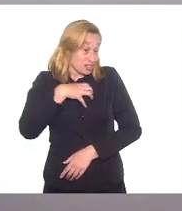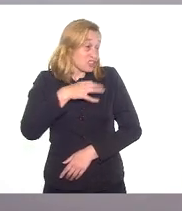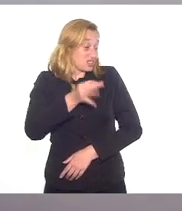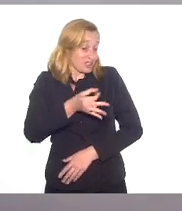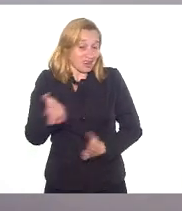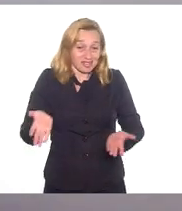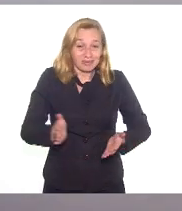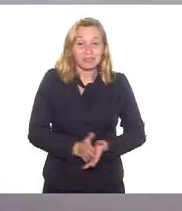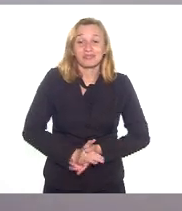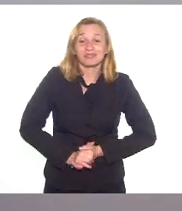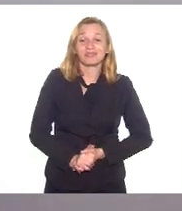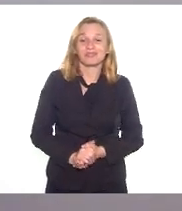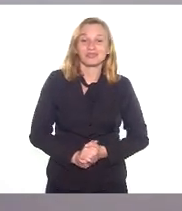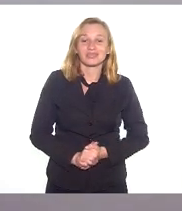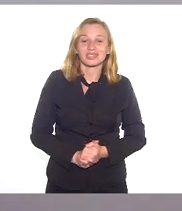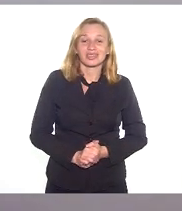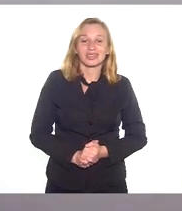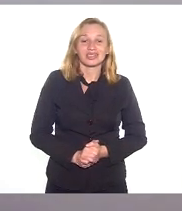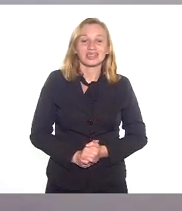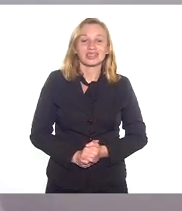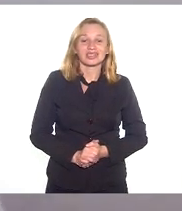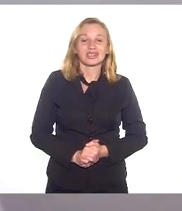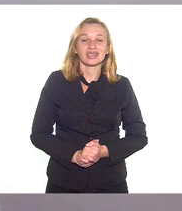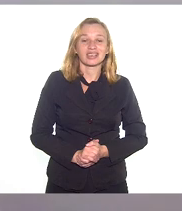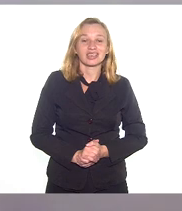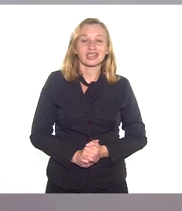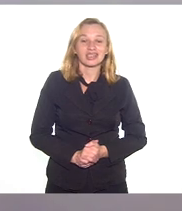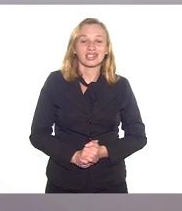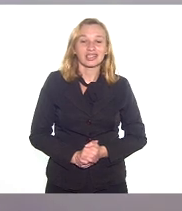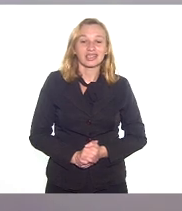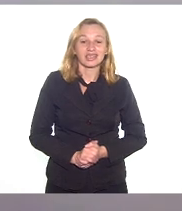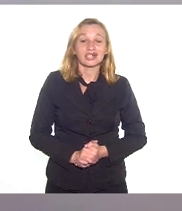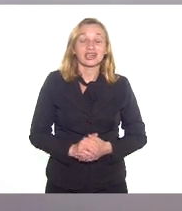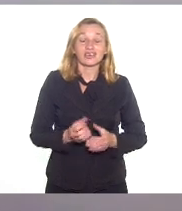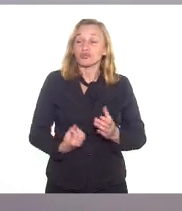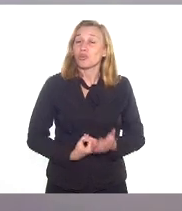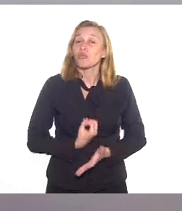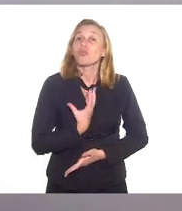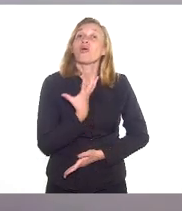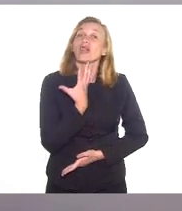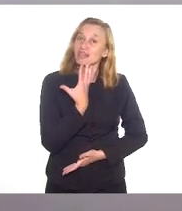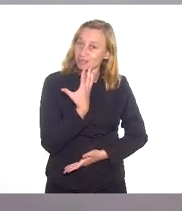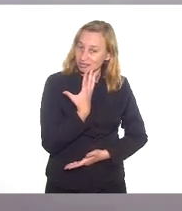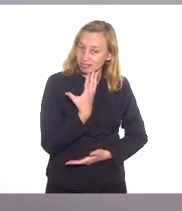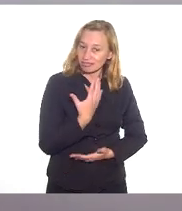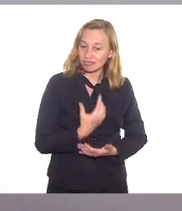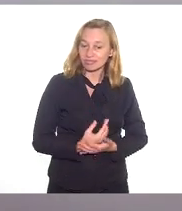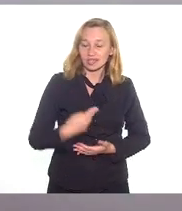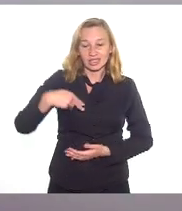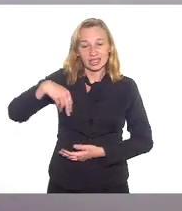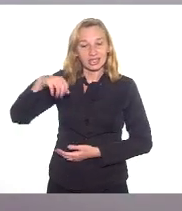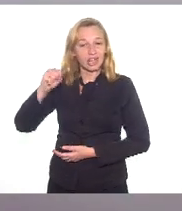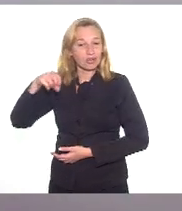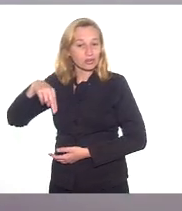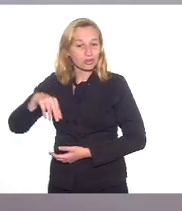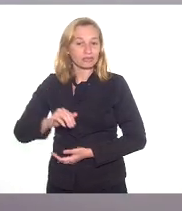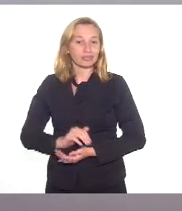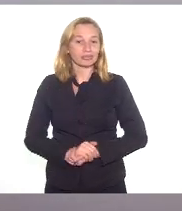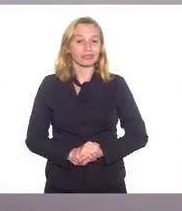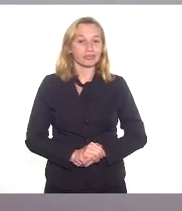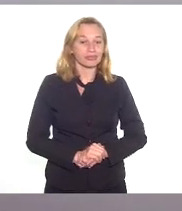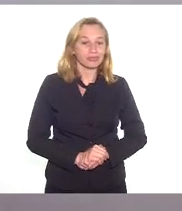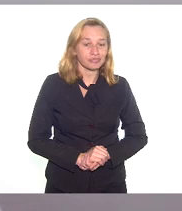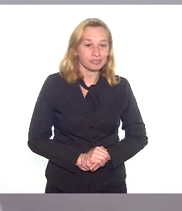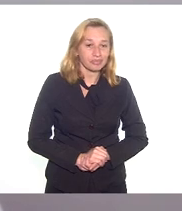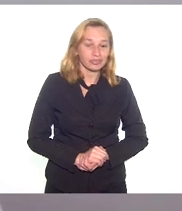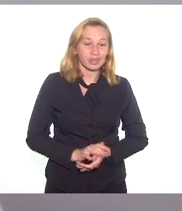De qualquer maneira, eu fiz uma poesiazinha, um poema sempre. Nelson Sargento,